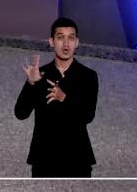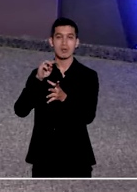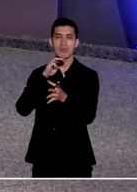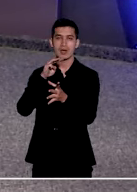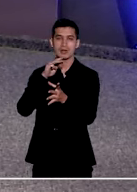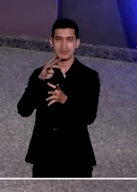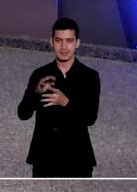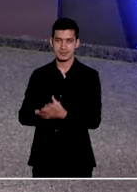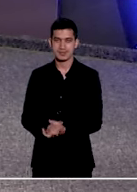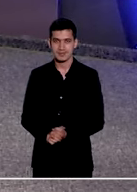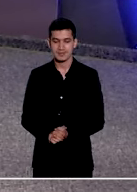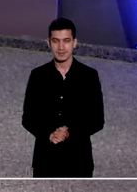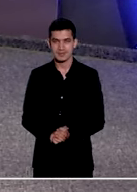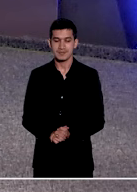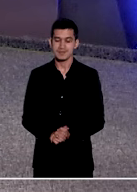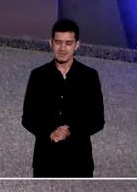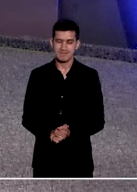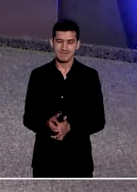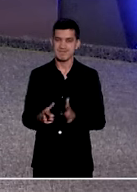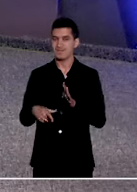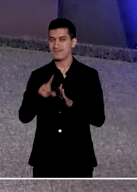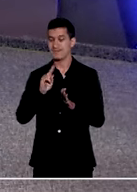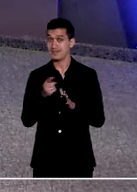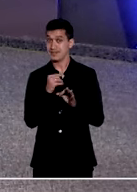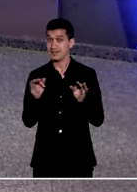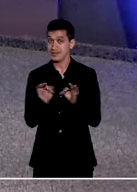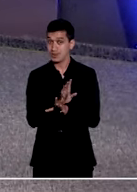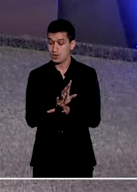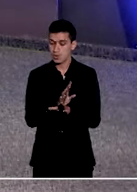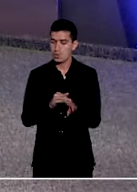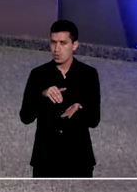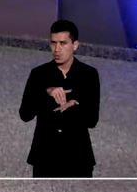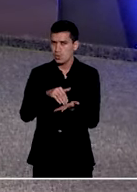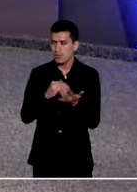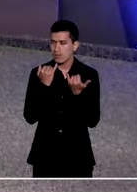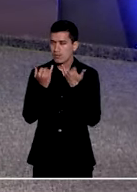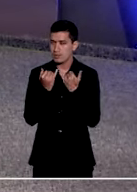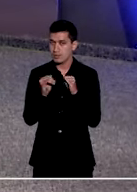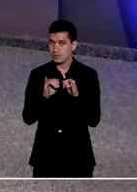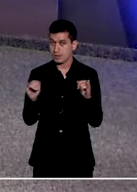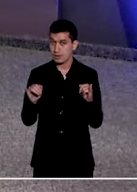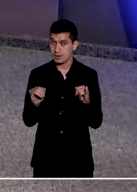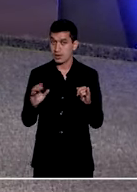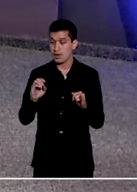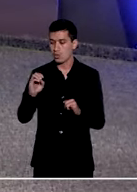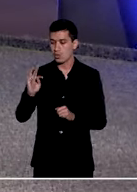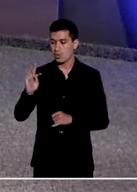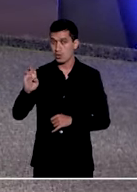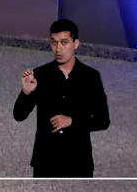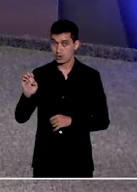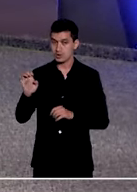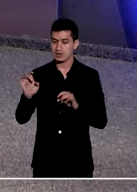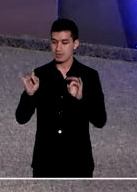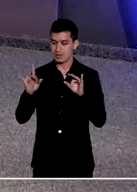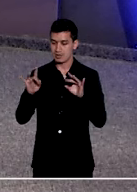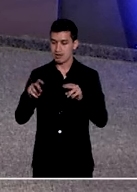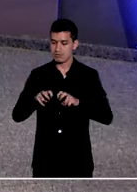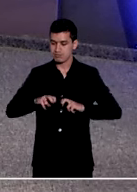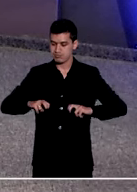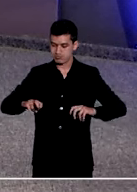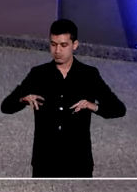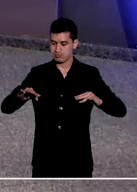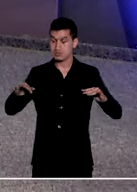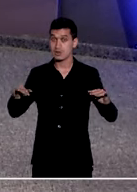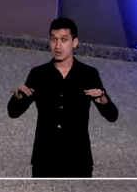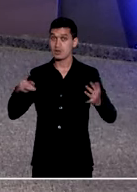encerrar uma última informação a corte especial marcou para o dia 20 de Março a partir das 2as da tarde o